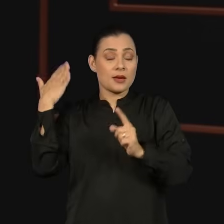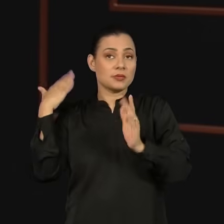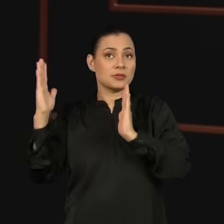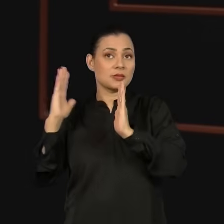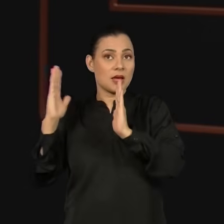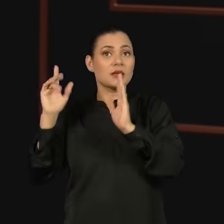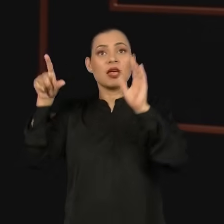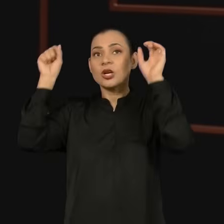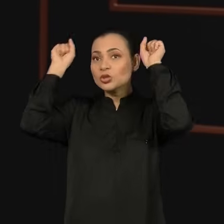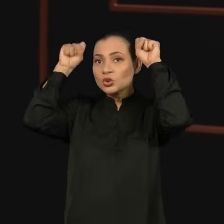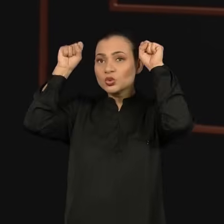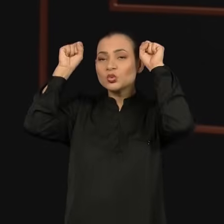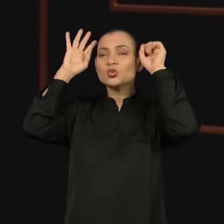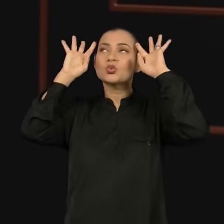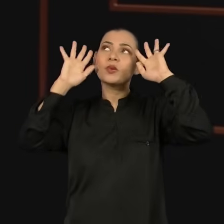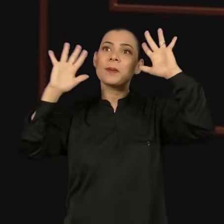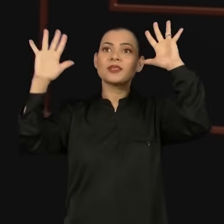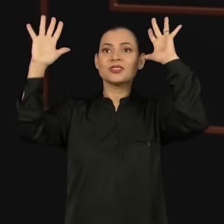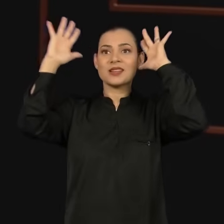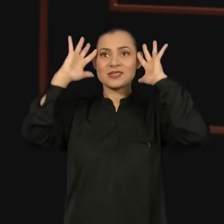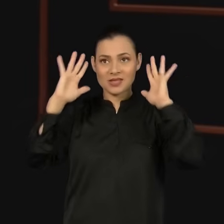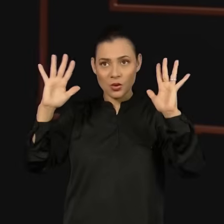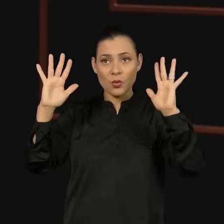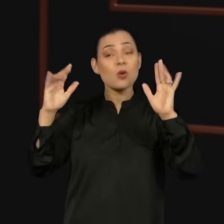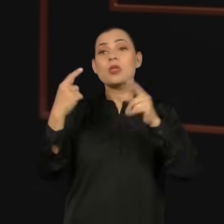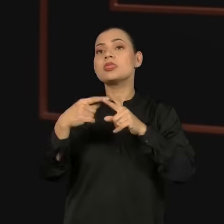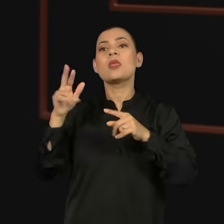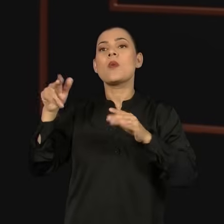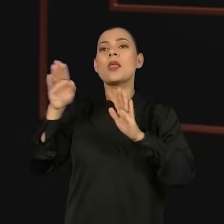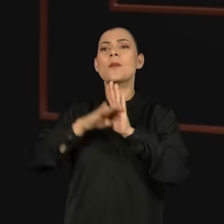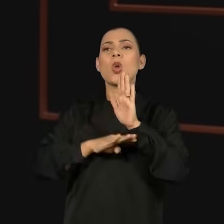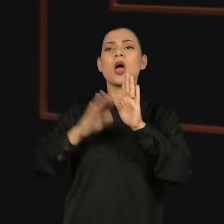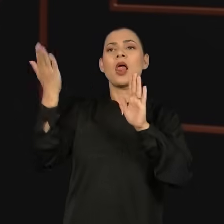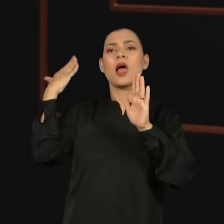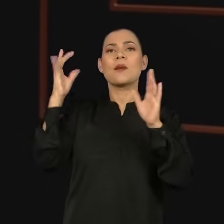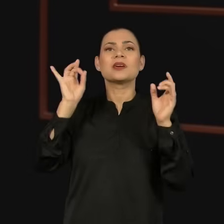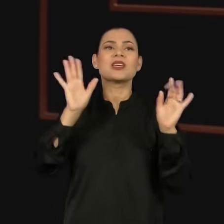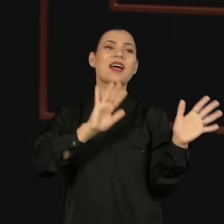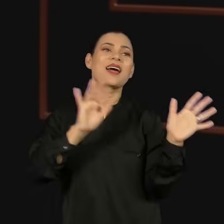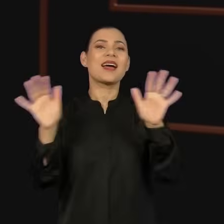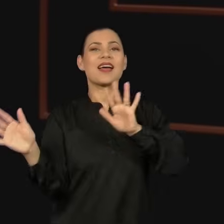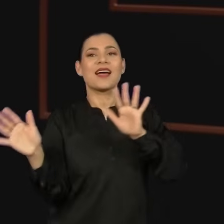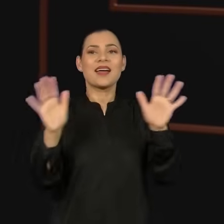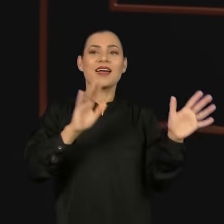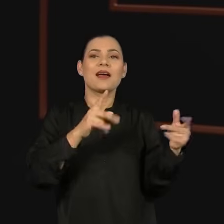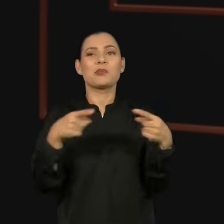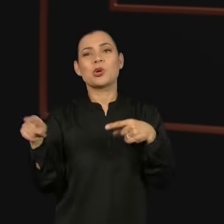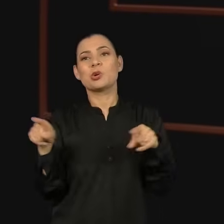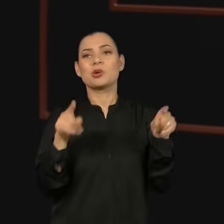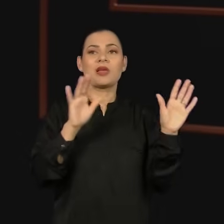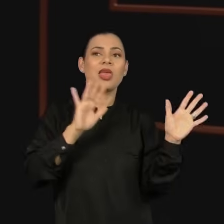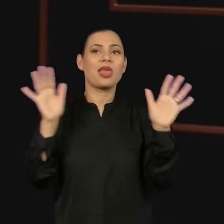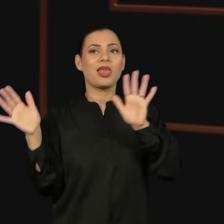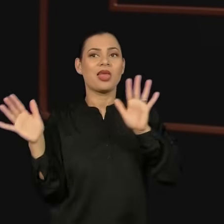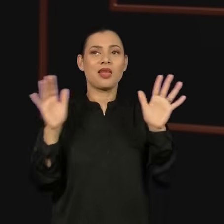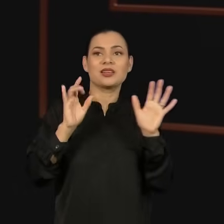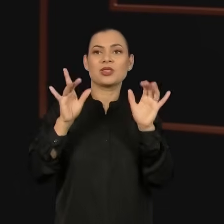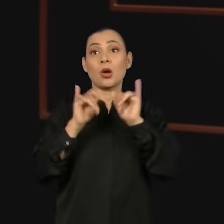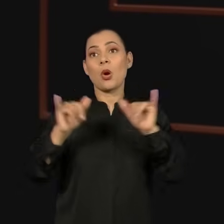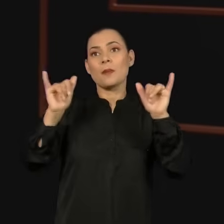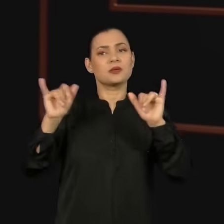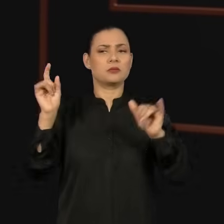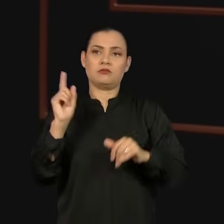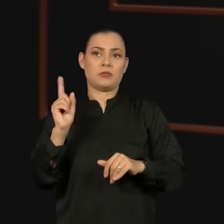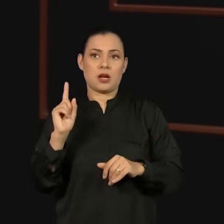o Xuxa no mundo da imaginação. Que não era mais aquele programa que ela ficava só dançando e fazendo comercial de coisas,